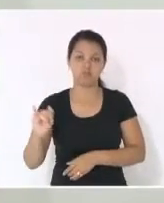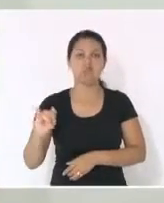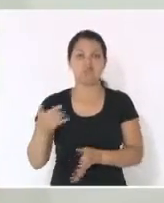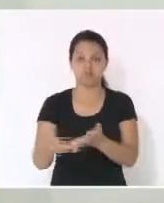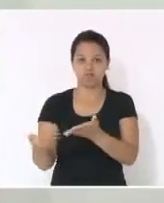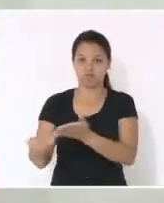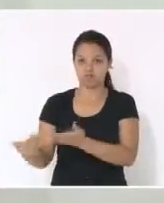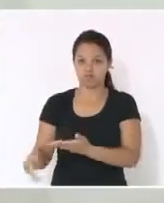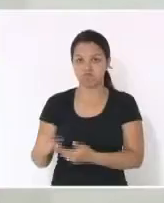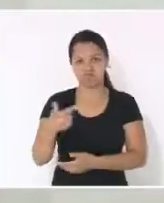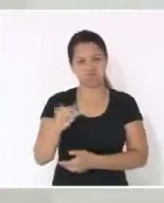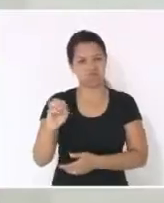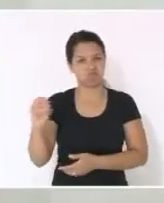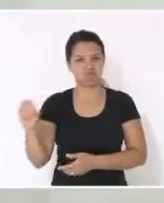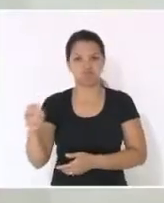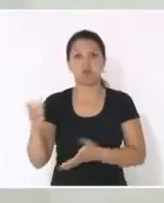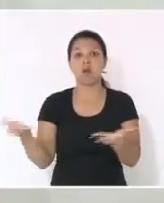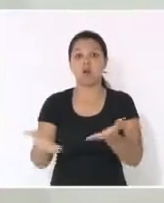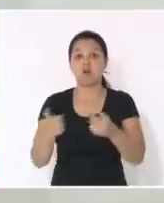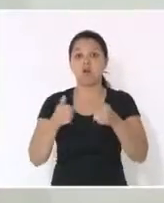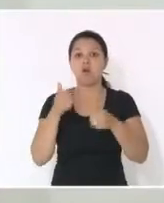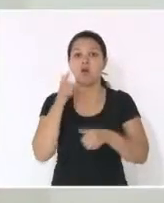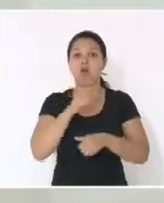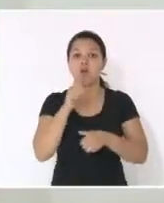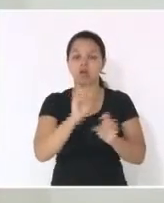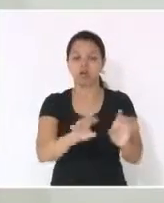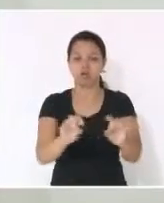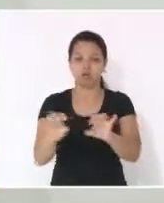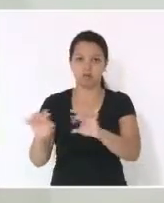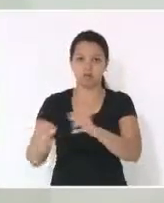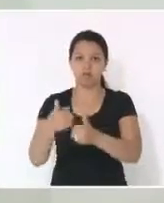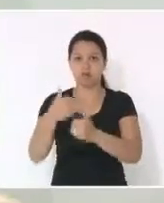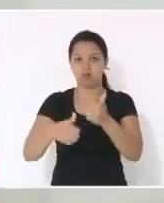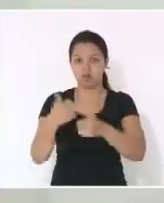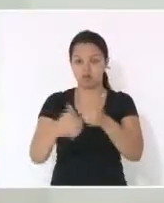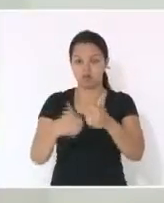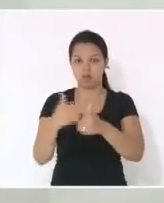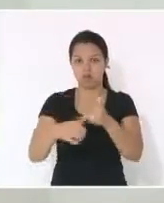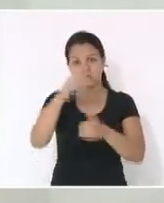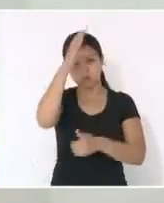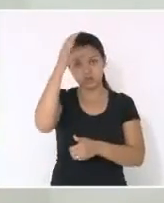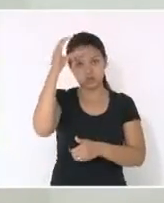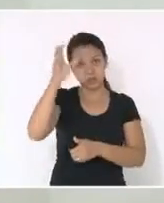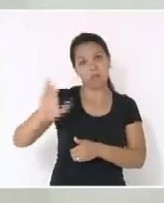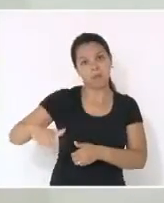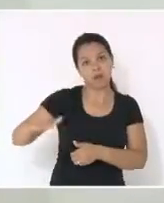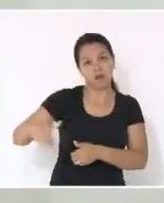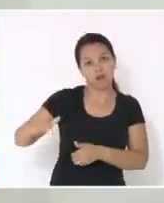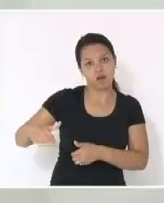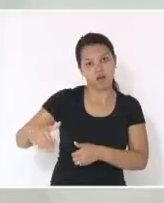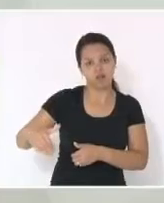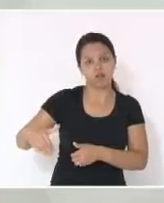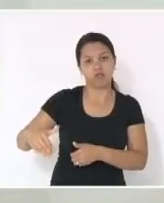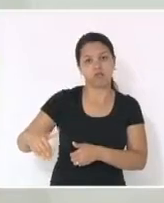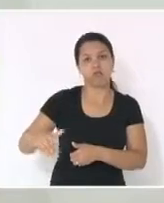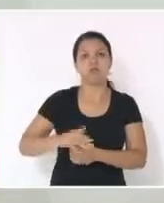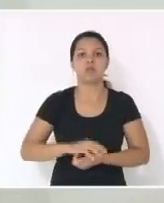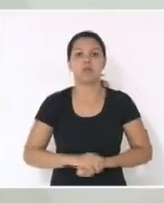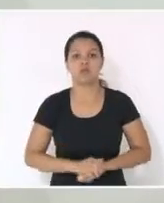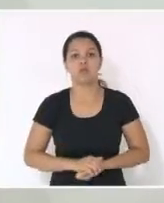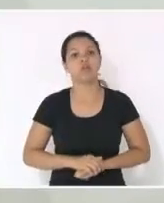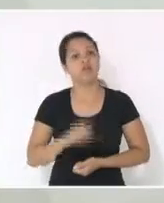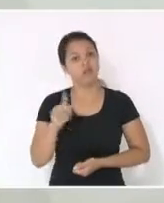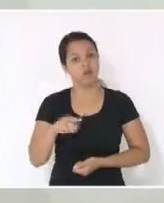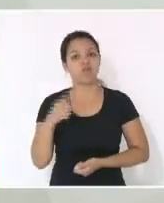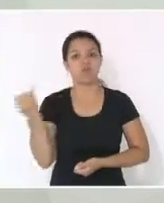consegue vender o arroz em criciúma um preço mais barato do que o engenho que está ali do lado por isso é um segmento essa questão